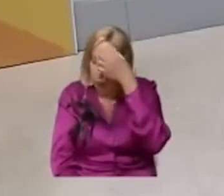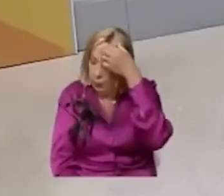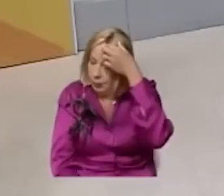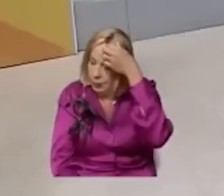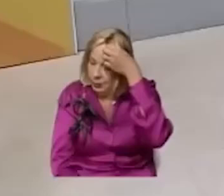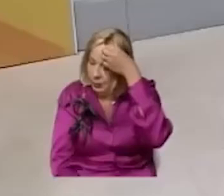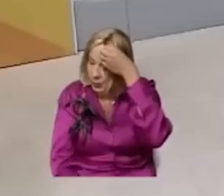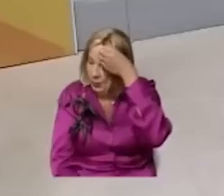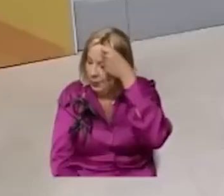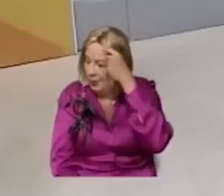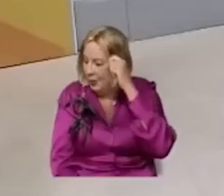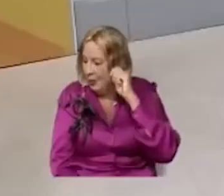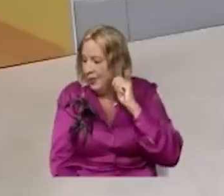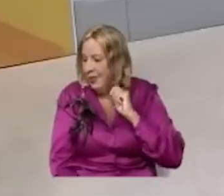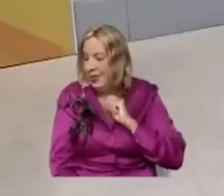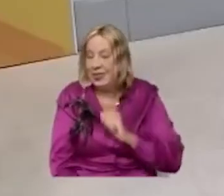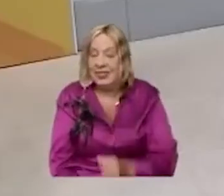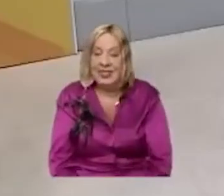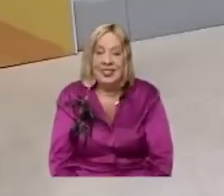Olha aí.